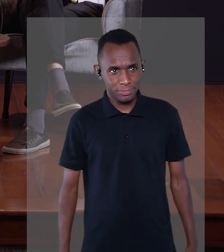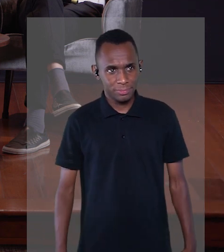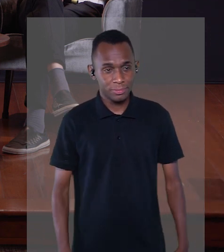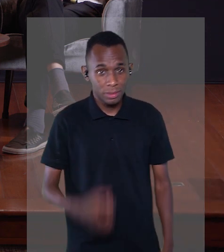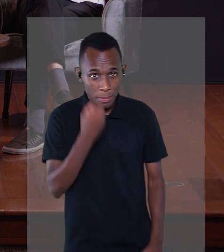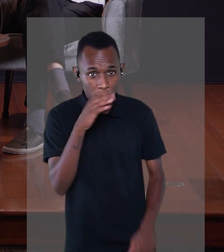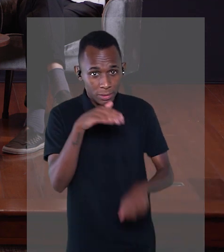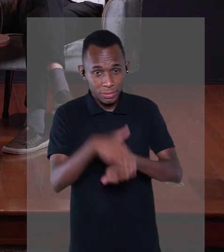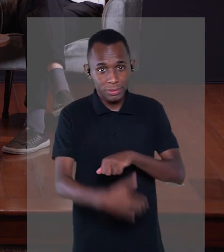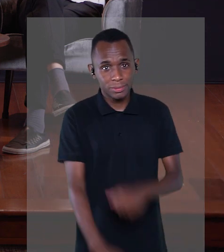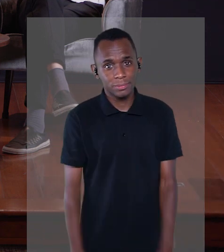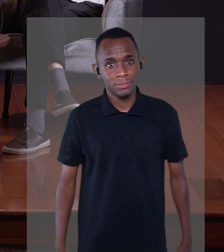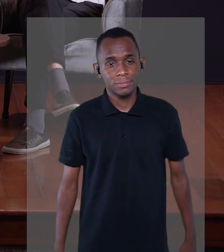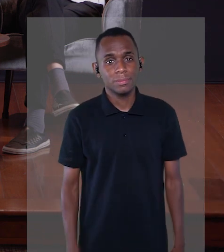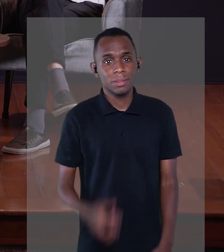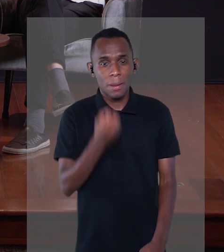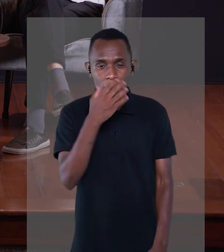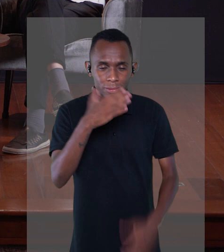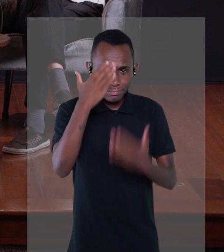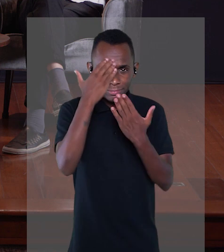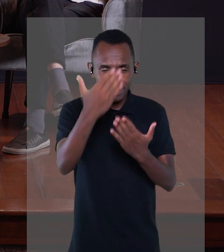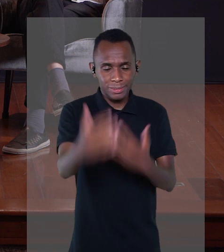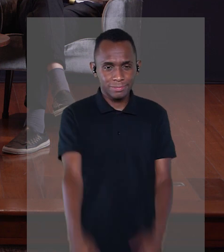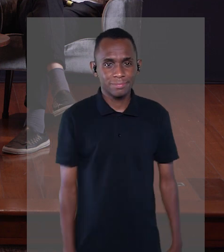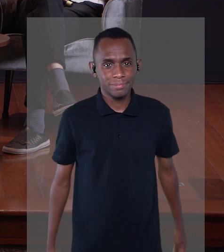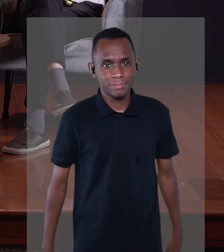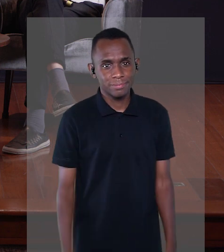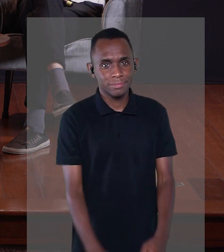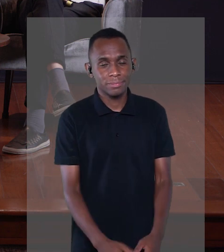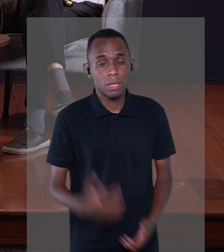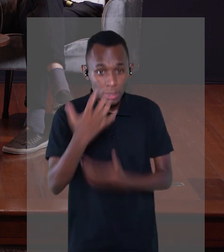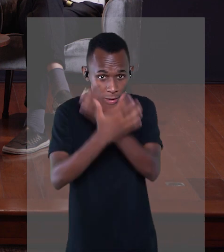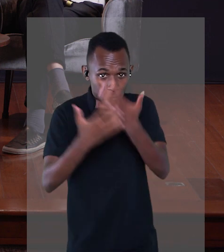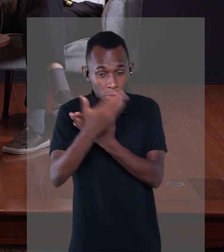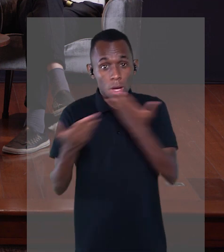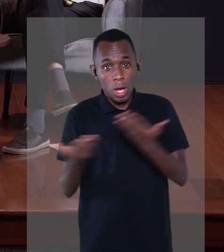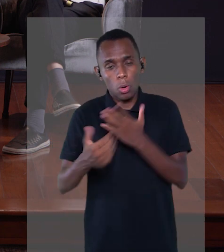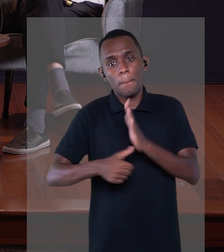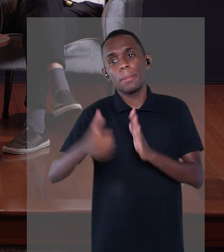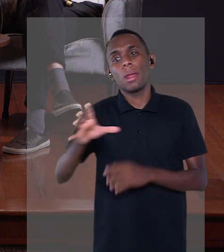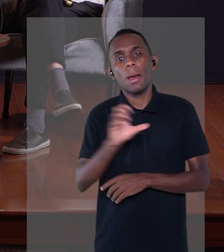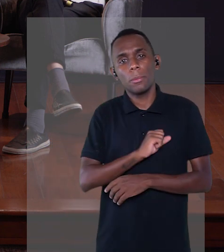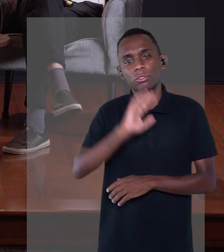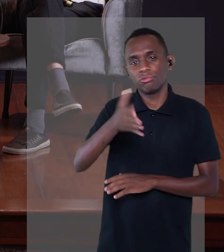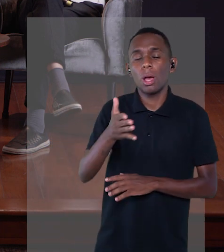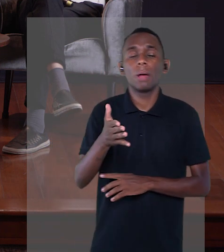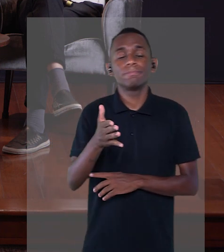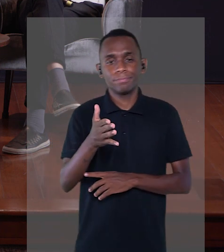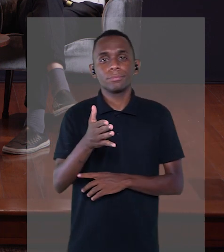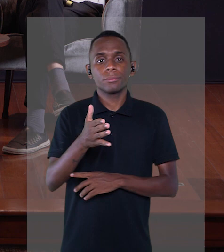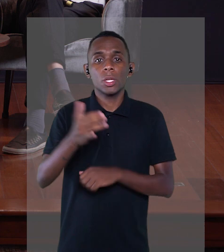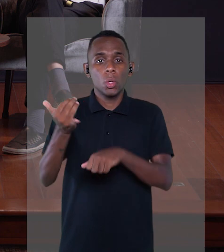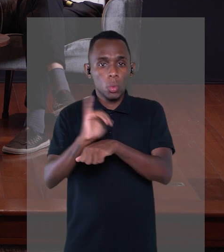Boa noite, boa noite. Boa noite, obrigado. Essa canção que eu vou fazer agora, Primeiro Amor, é uma música que já está